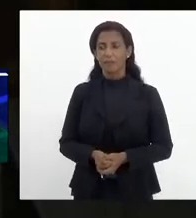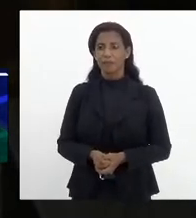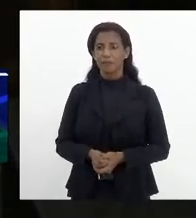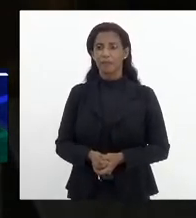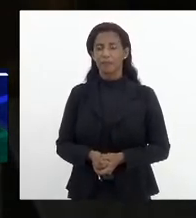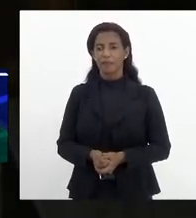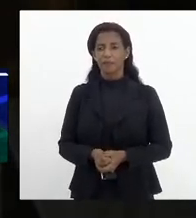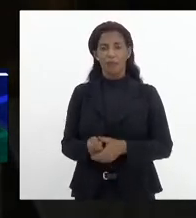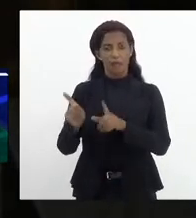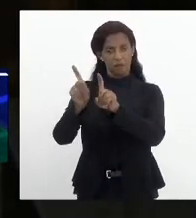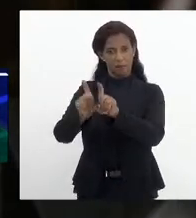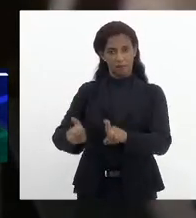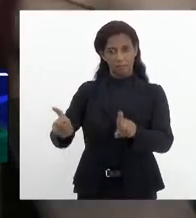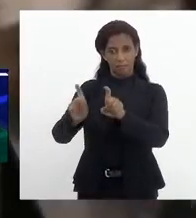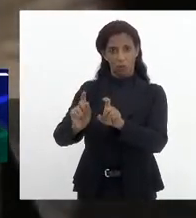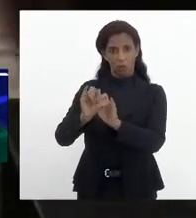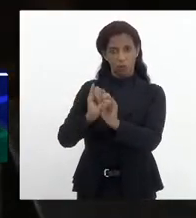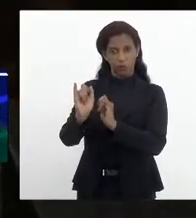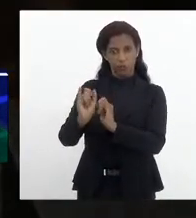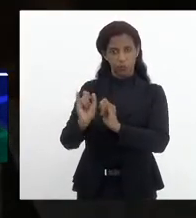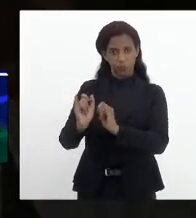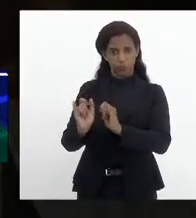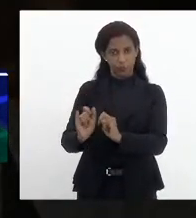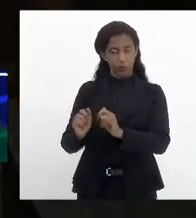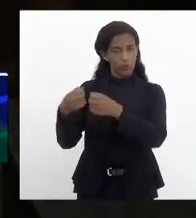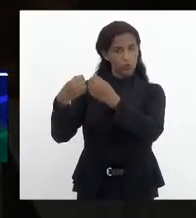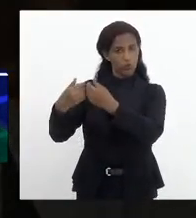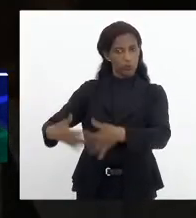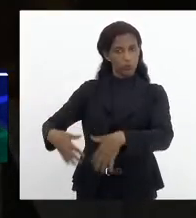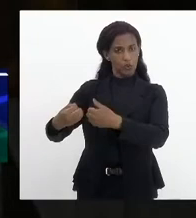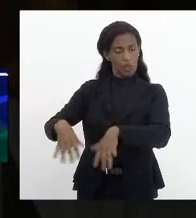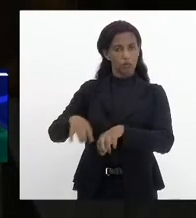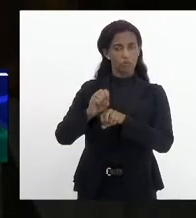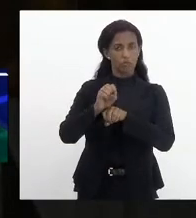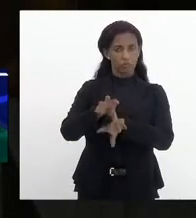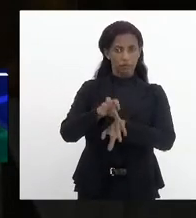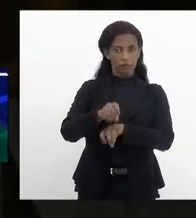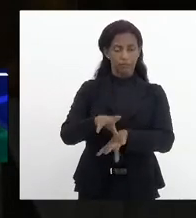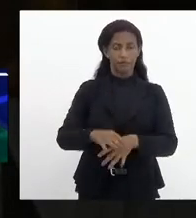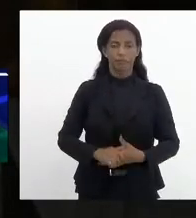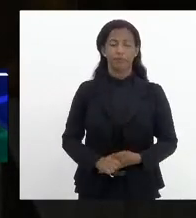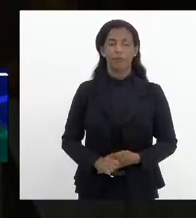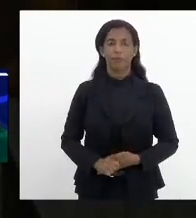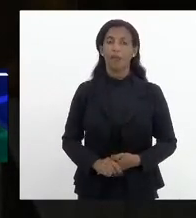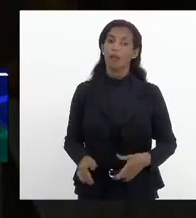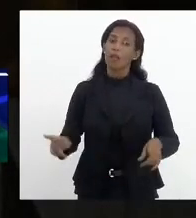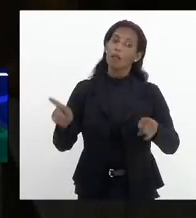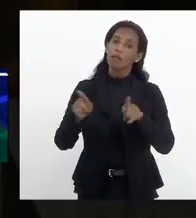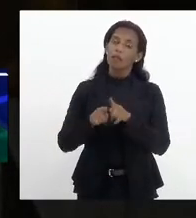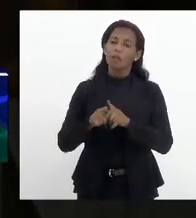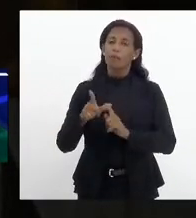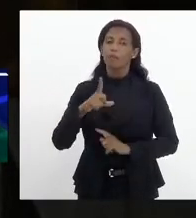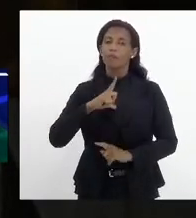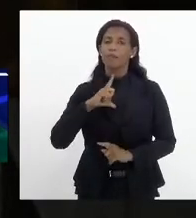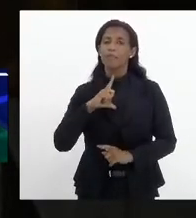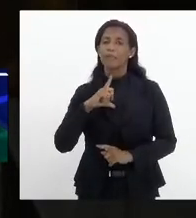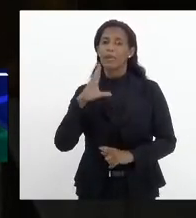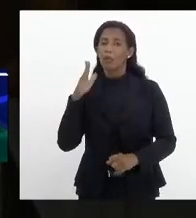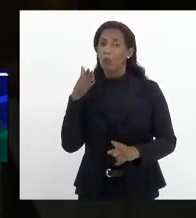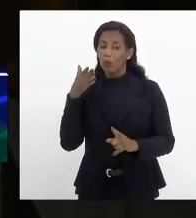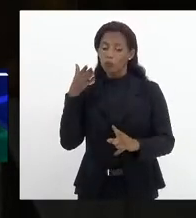computado nos gastos de educação. E aí tem uma questão